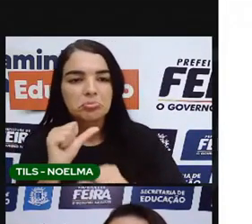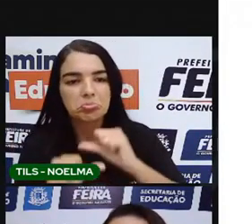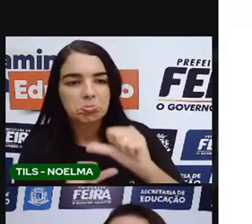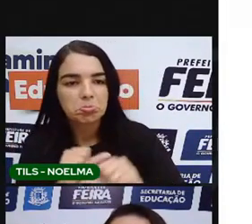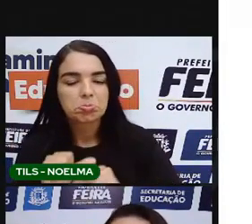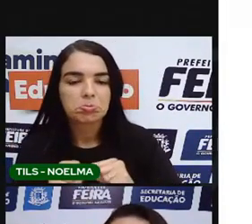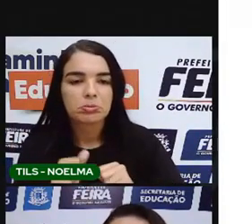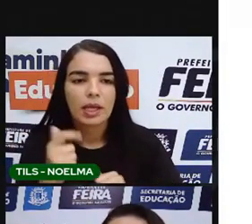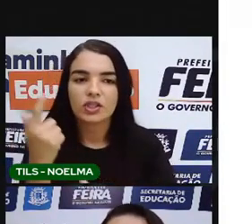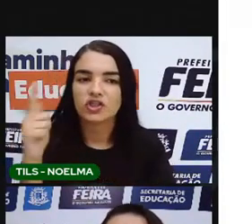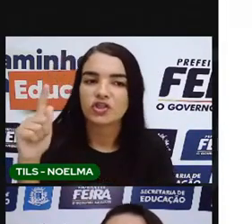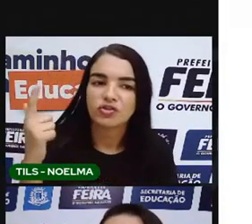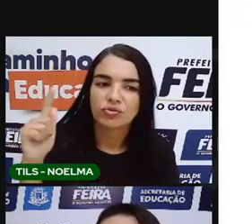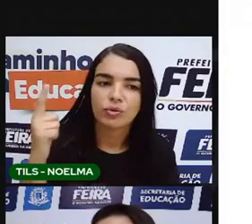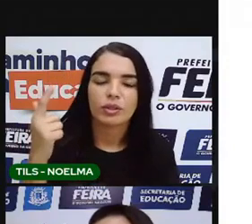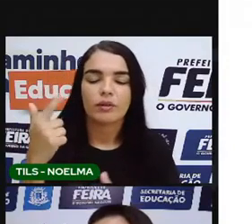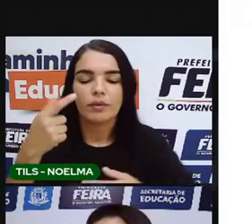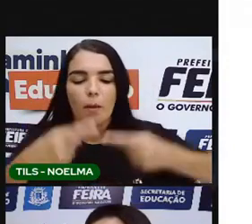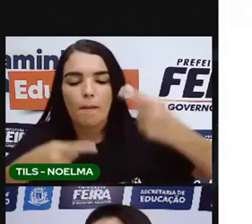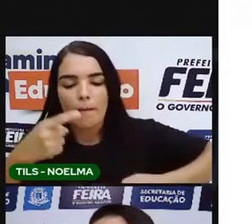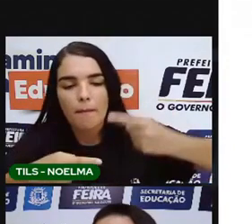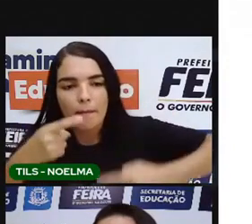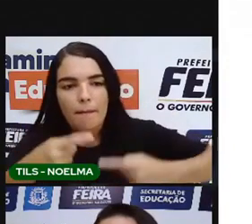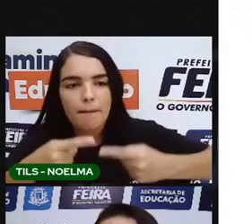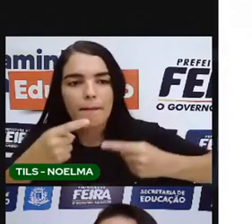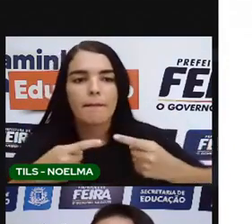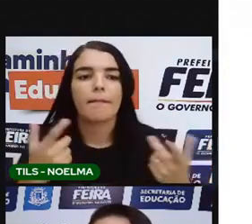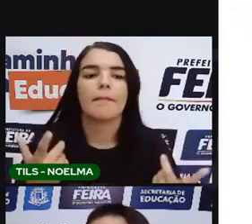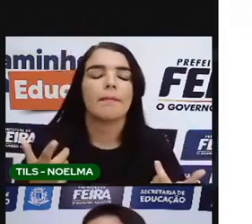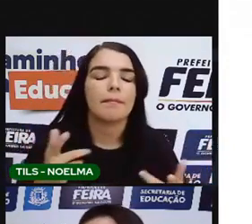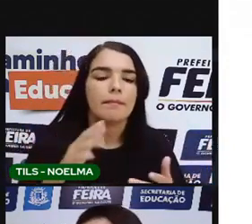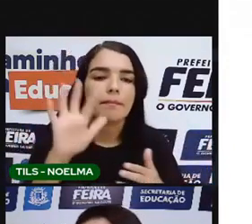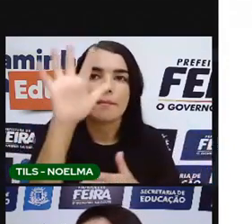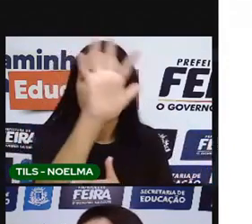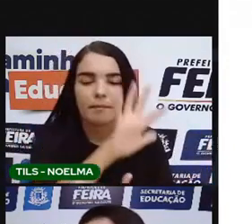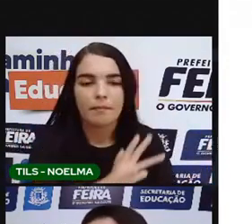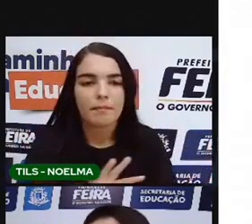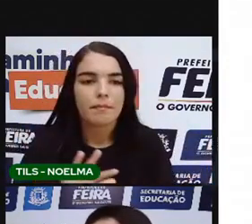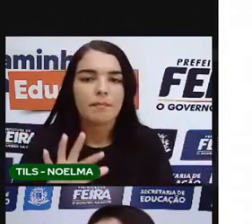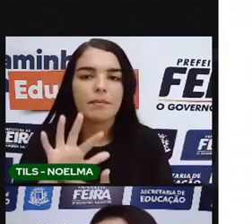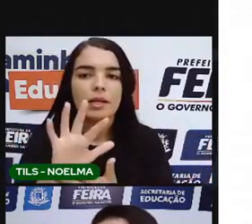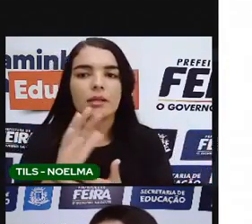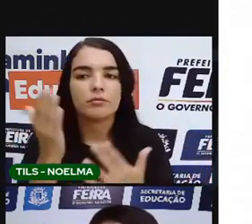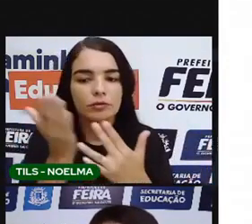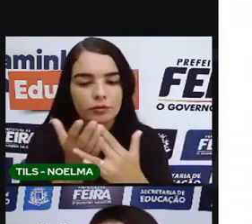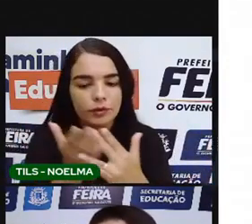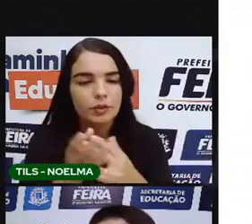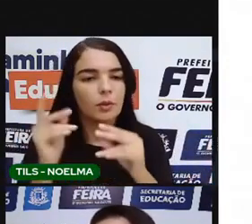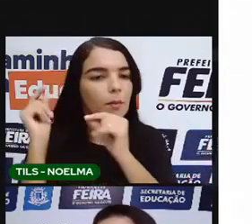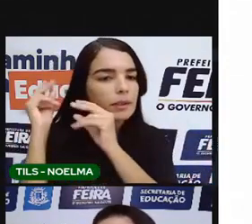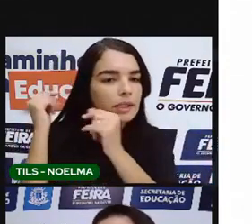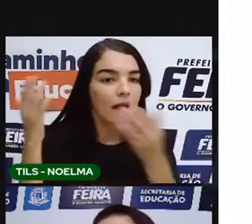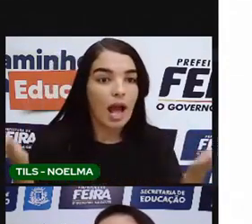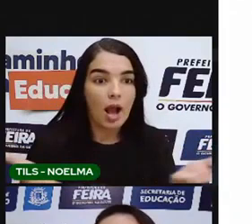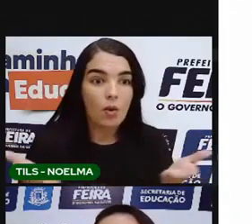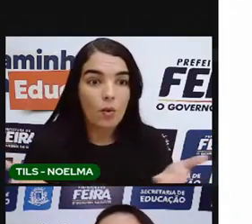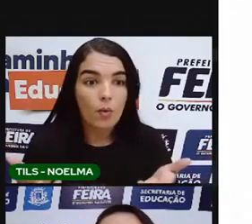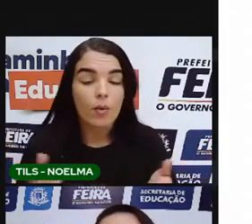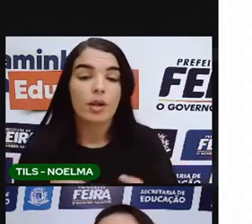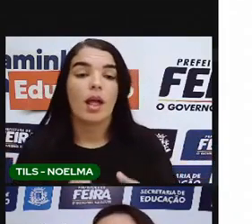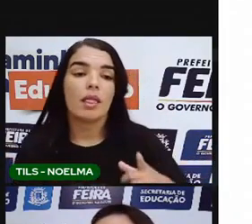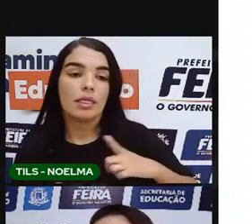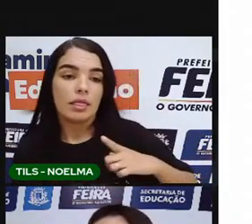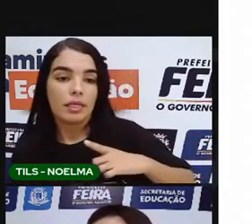país em relação a esse mapa político, que foi reorganizado. Antes a gente tinha as capitanias hereditárias, que eram 15 capitanias,